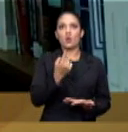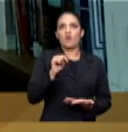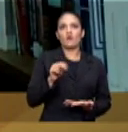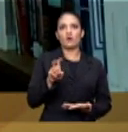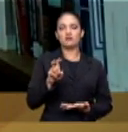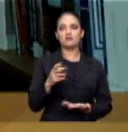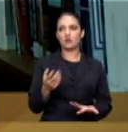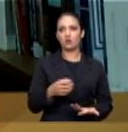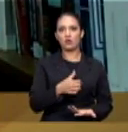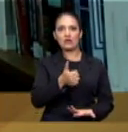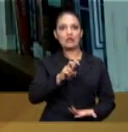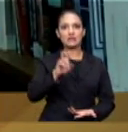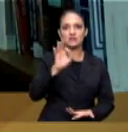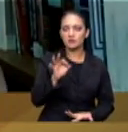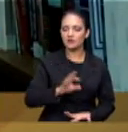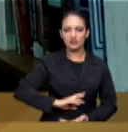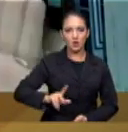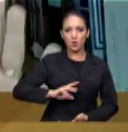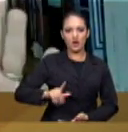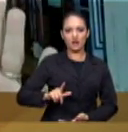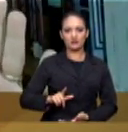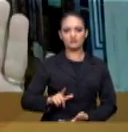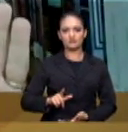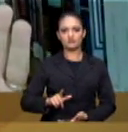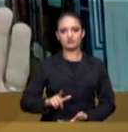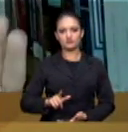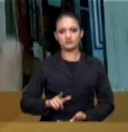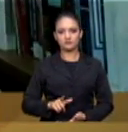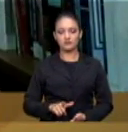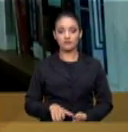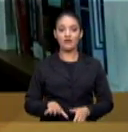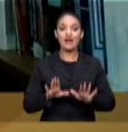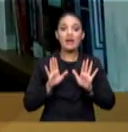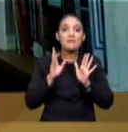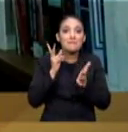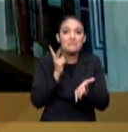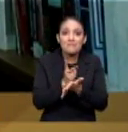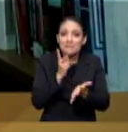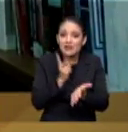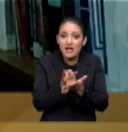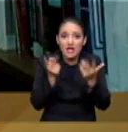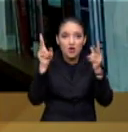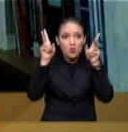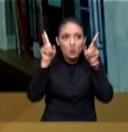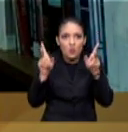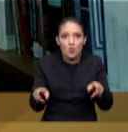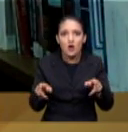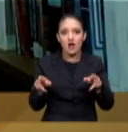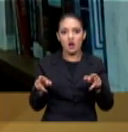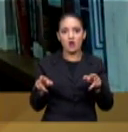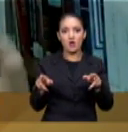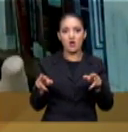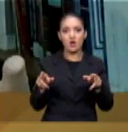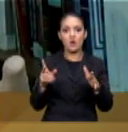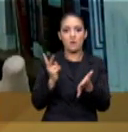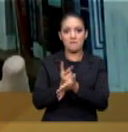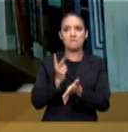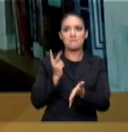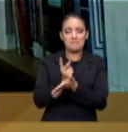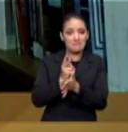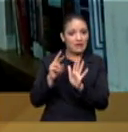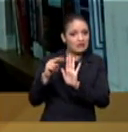falando de 15% de valores de retenção, não estamos tratando disso. São os mesmíssimos parâmetros que, pelo menos por